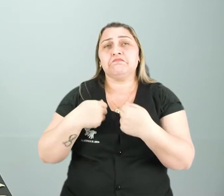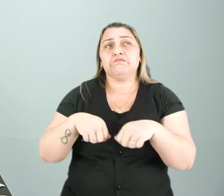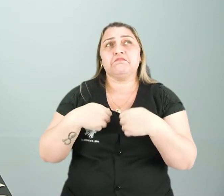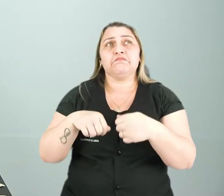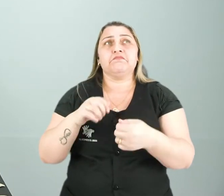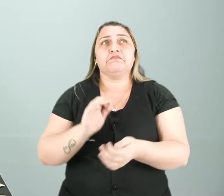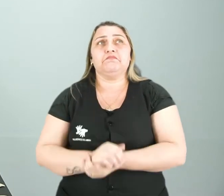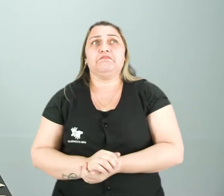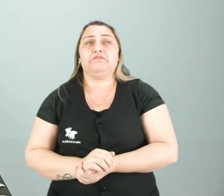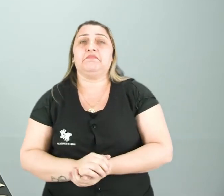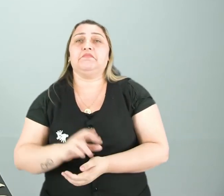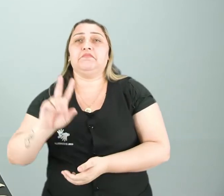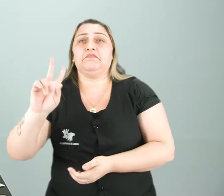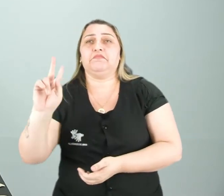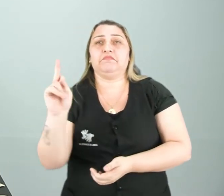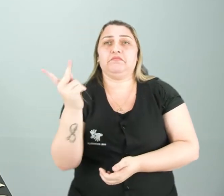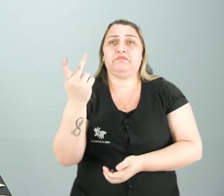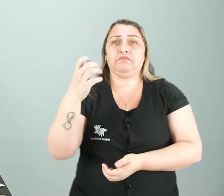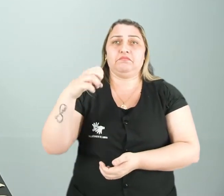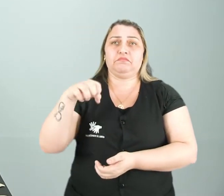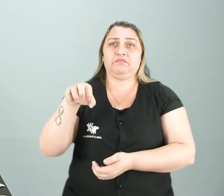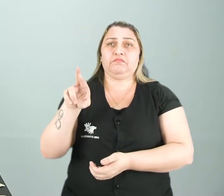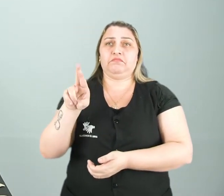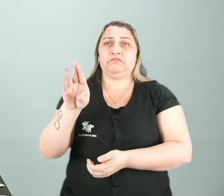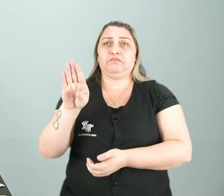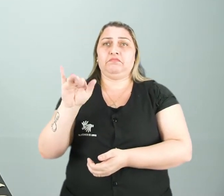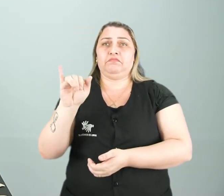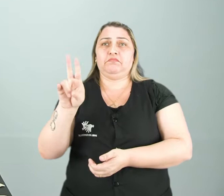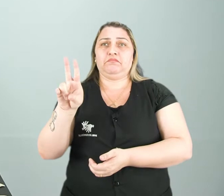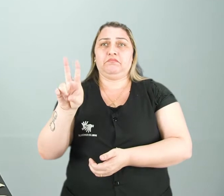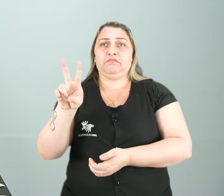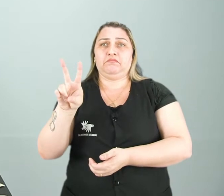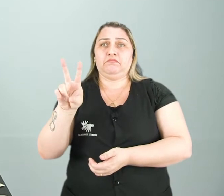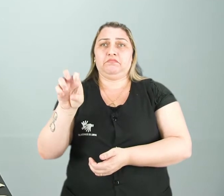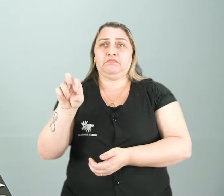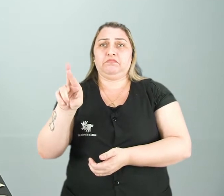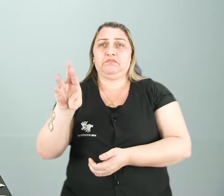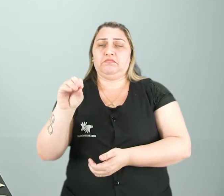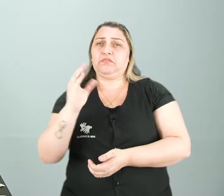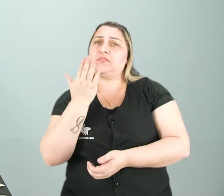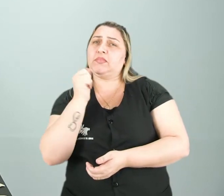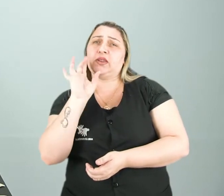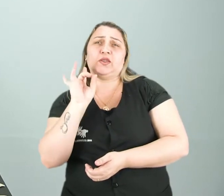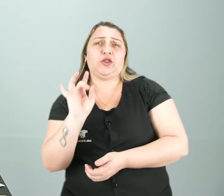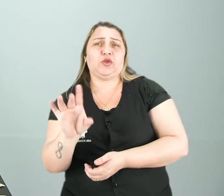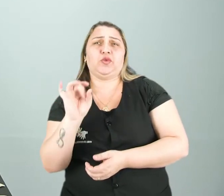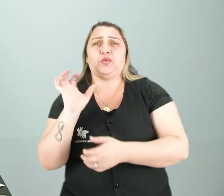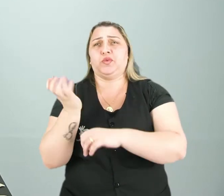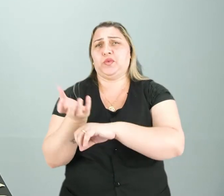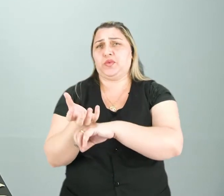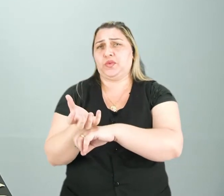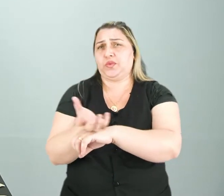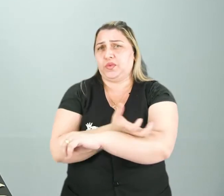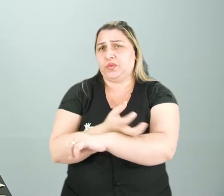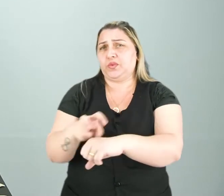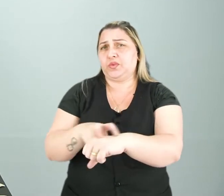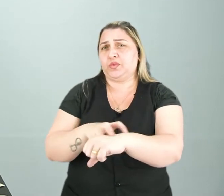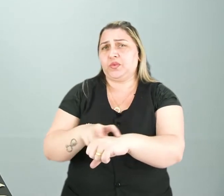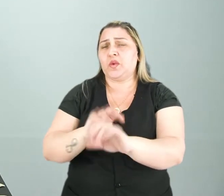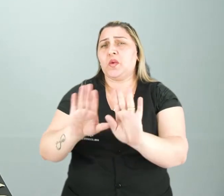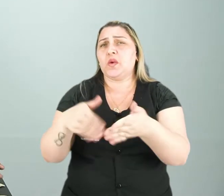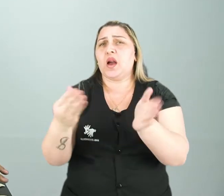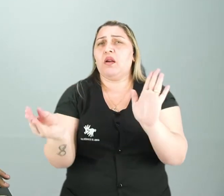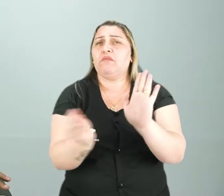ser herbívoro, né? Ele tem que se alimentar de vegetais, certo? Então, que animal eu posso